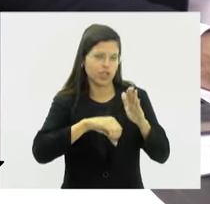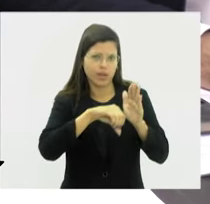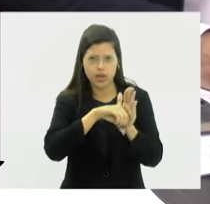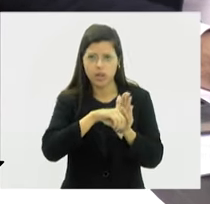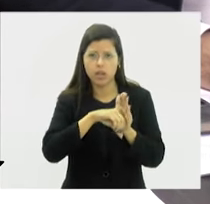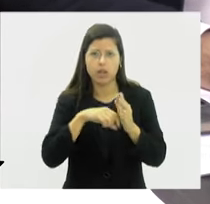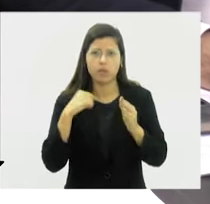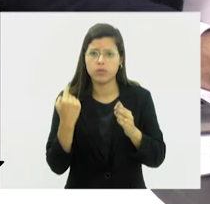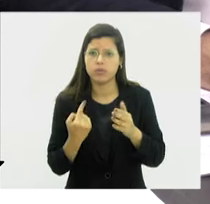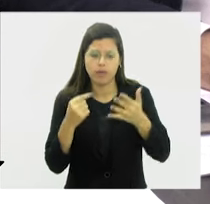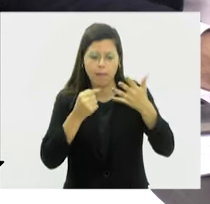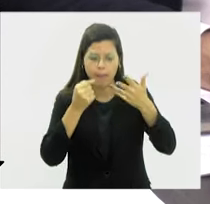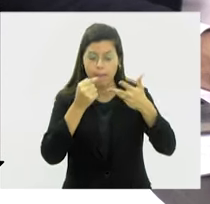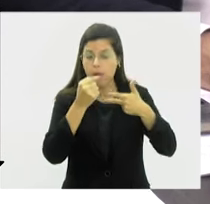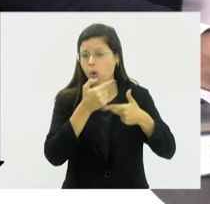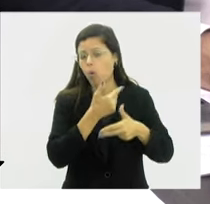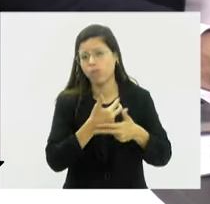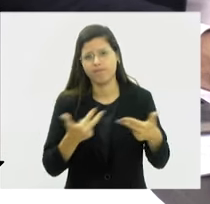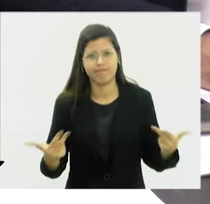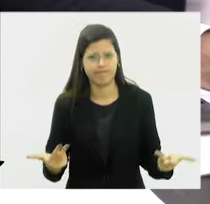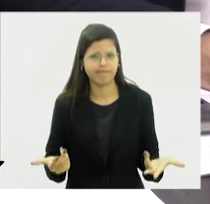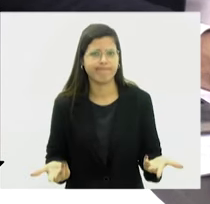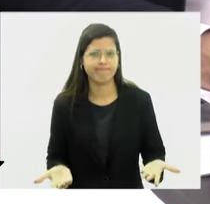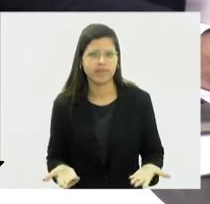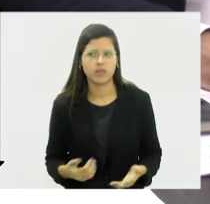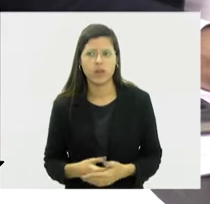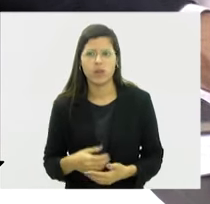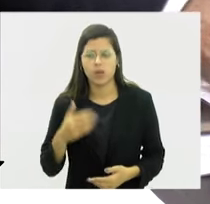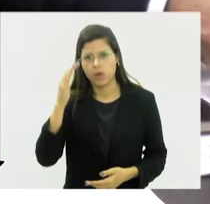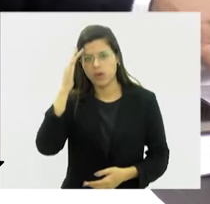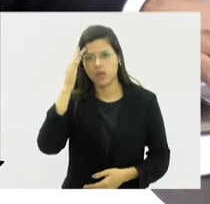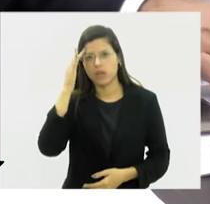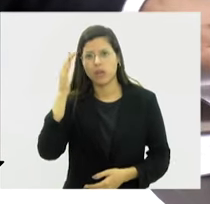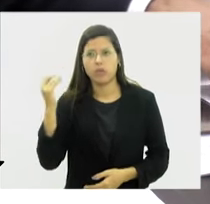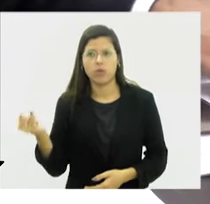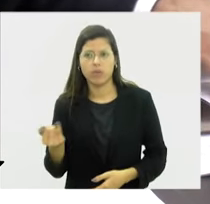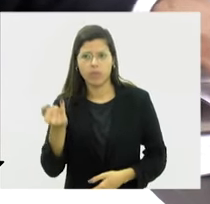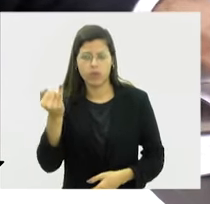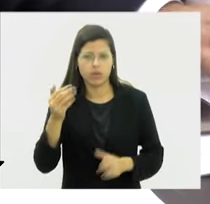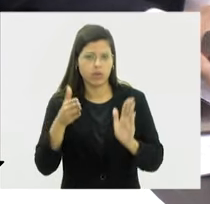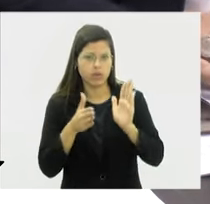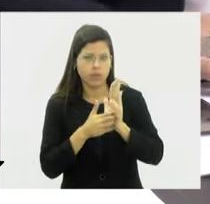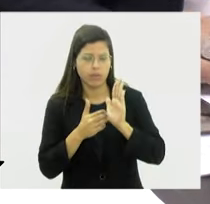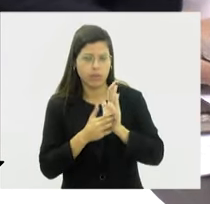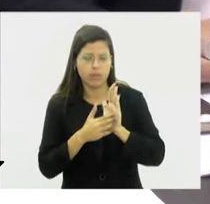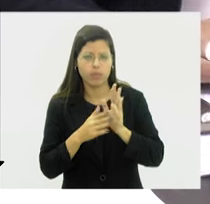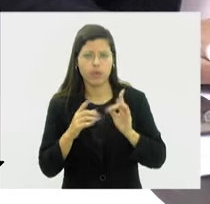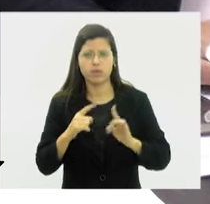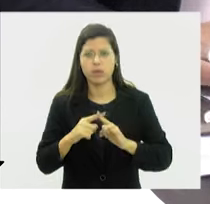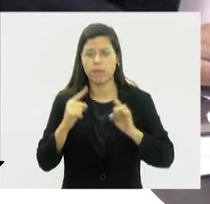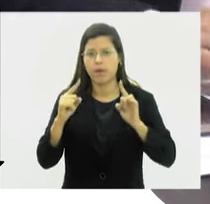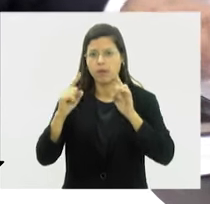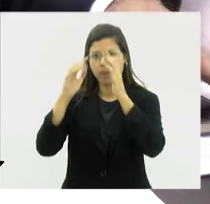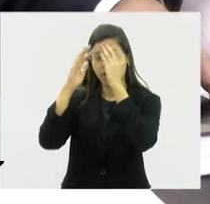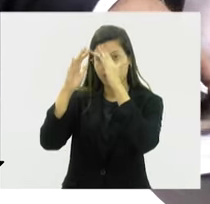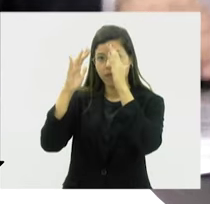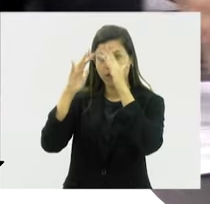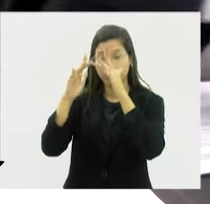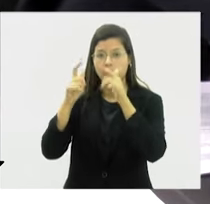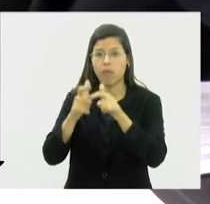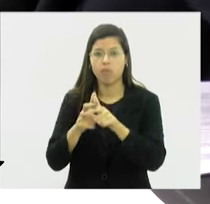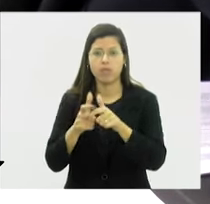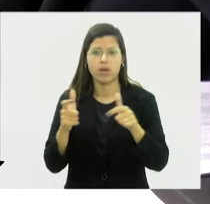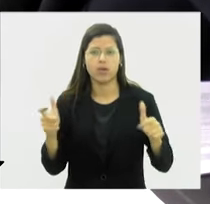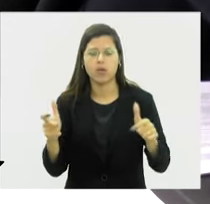essas questões. Então, eu entendo que é valorosa a proposta, porém, numa reflexão mais ampla, né, o que